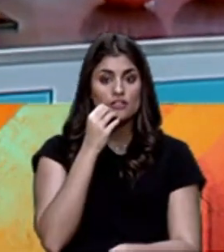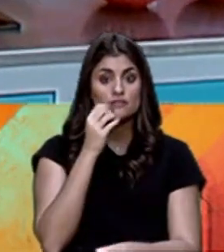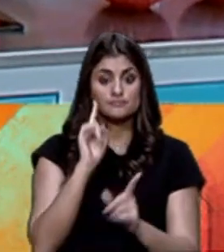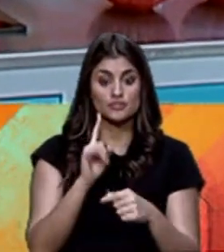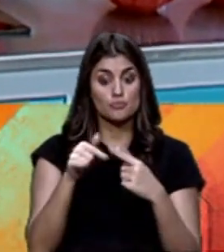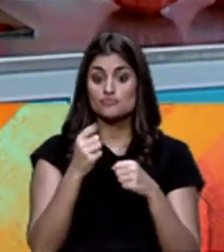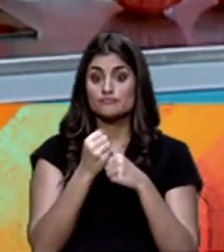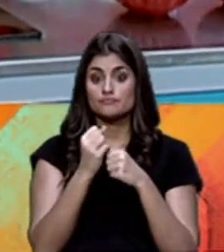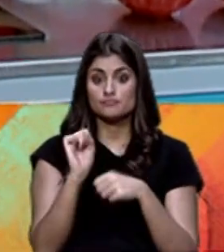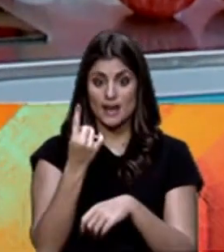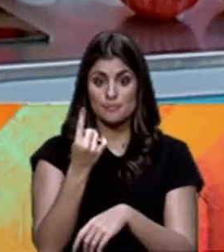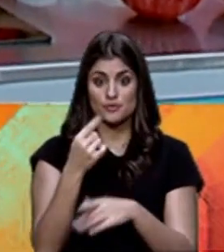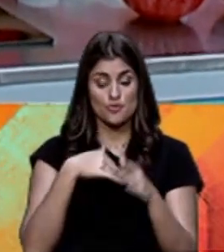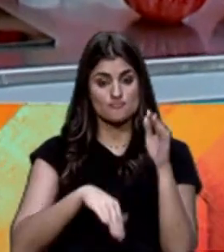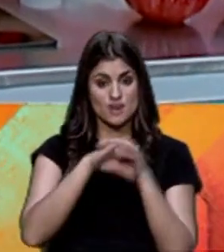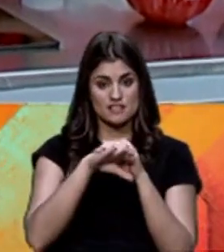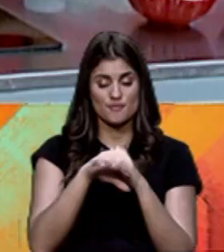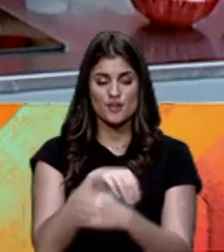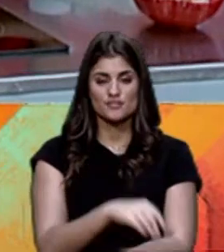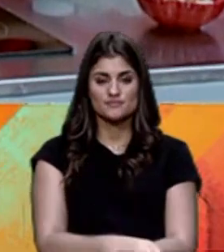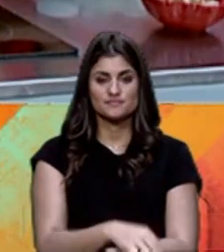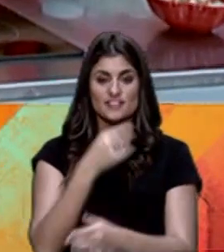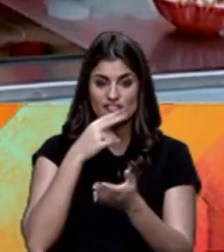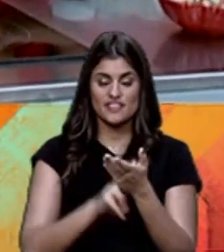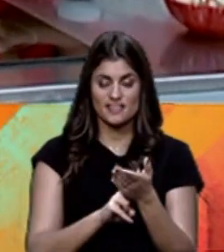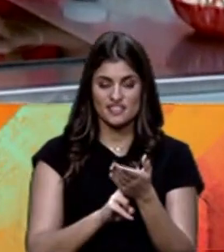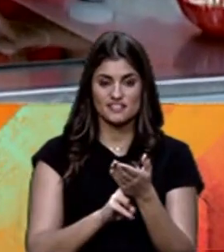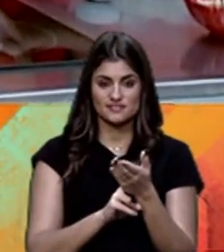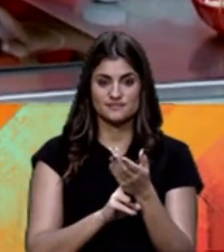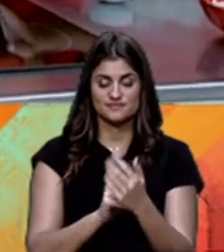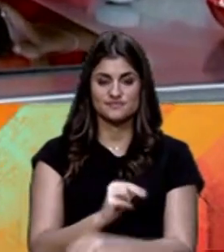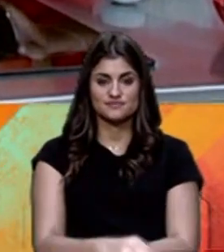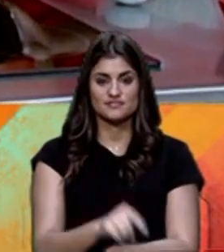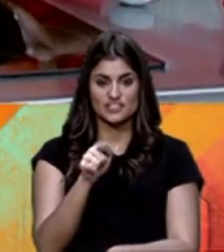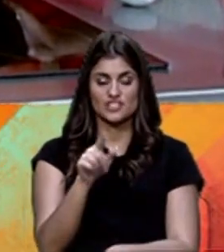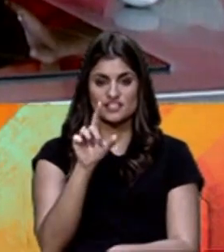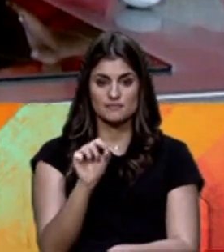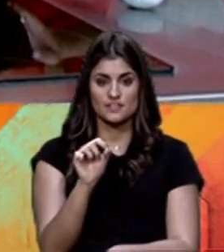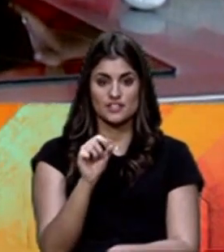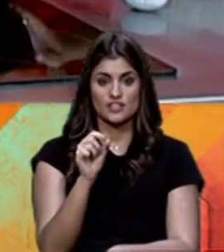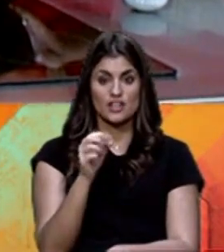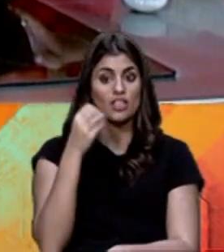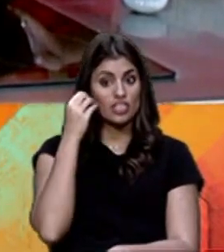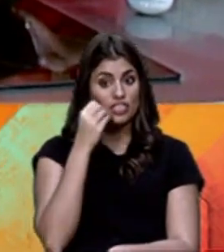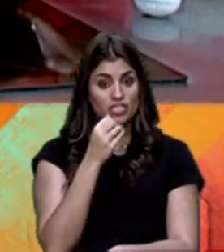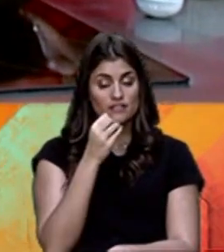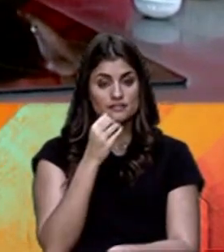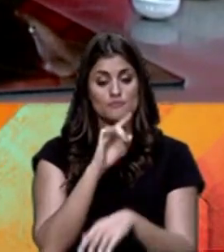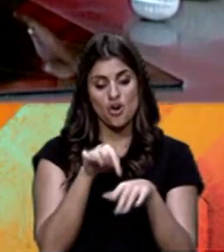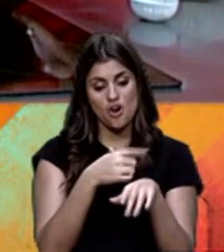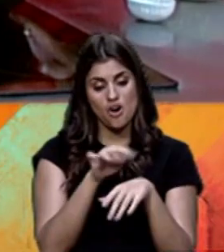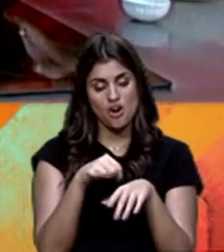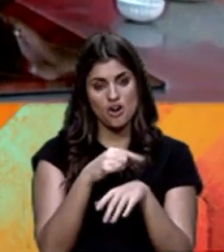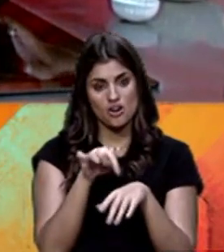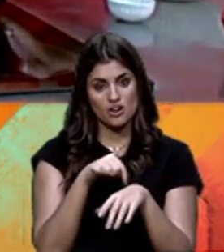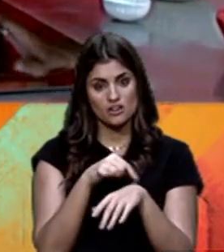rápido. Então eu pus logo no máximo. É verdade. Para poupar tempo. Este aqui então demora mais um bocadinho. Deixa-me só dizer. Sim. Aqui em